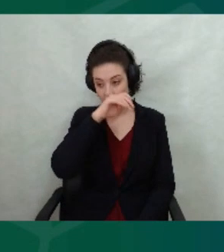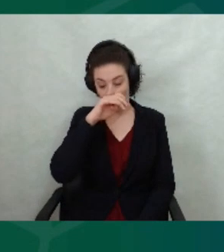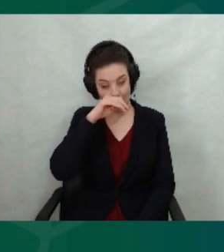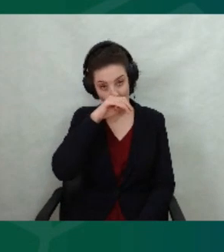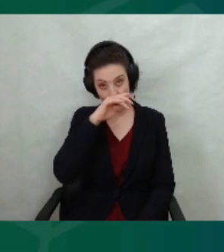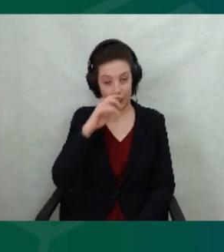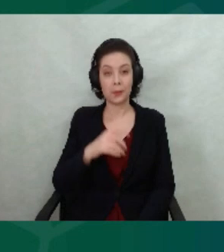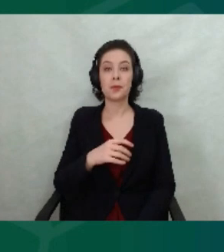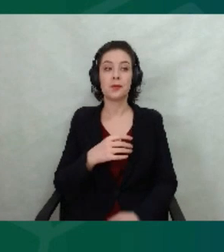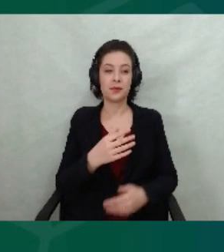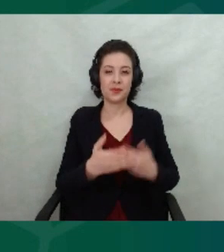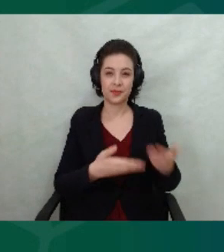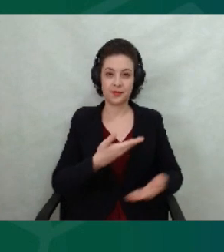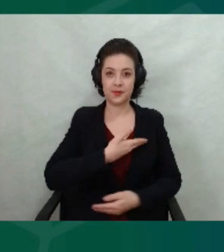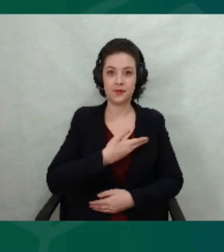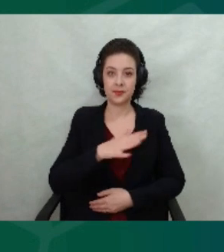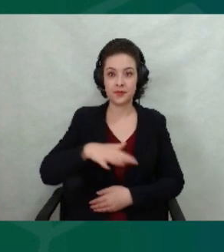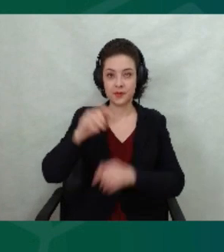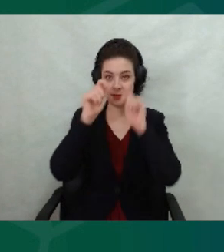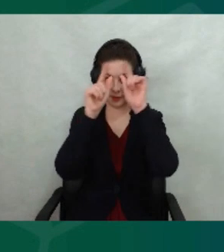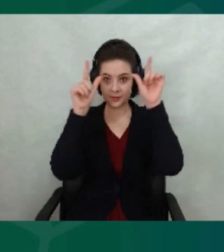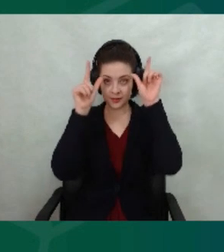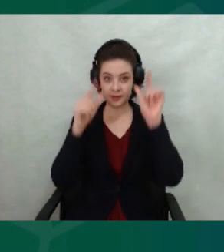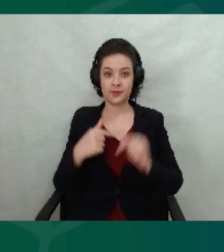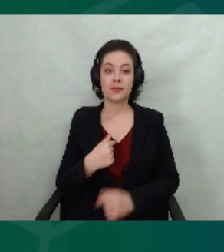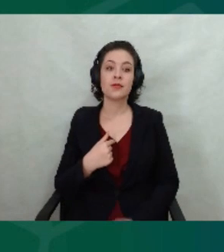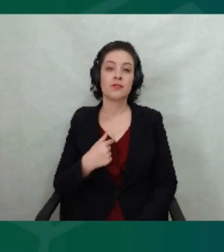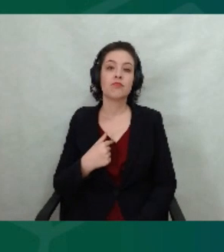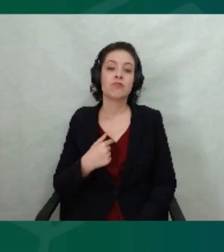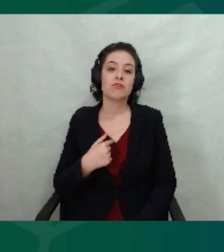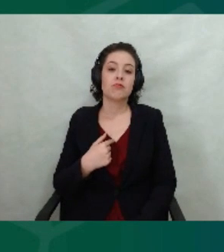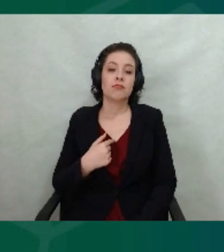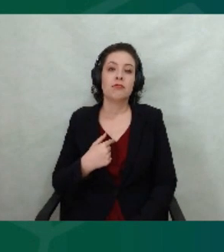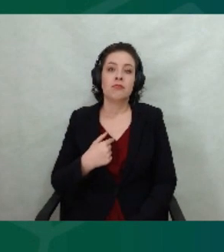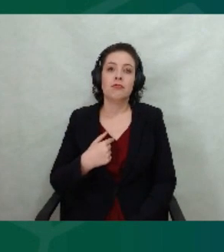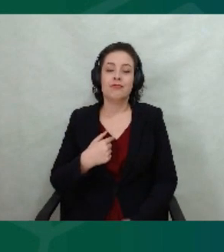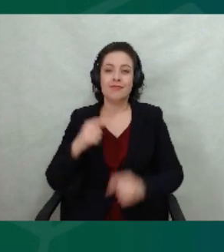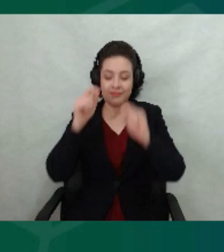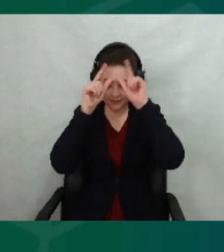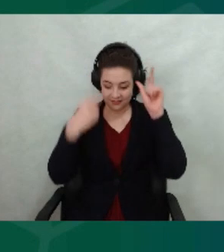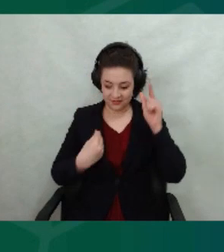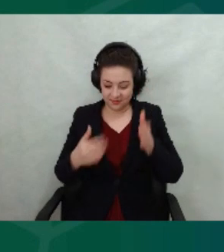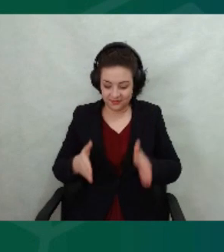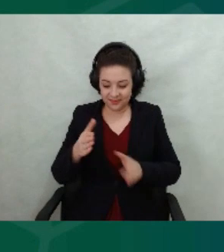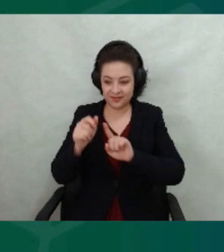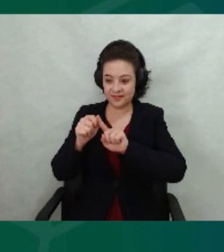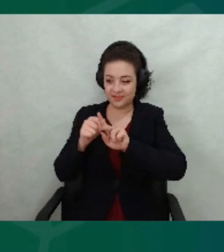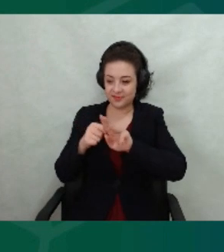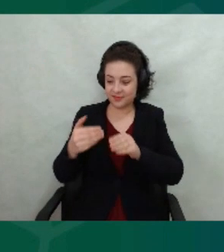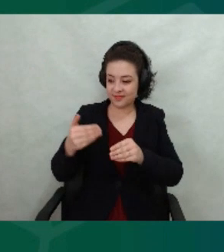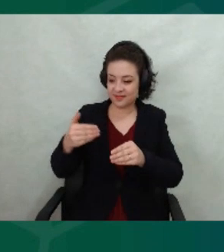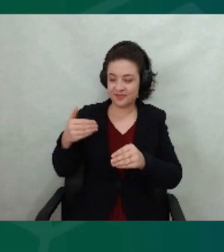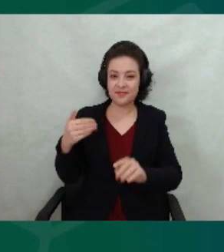minhas amigas da enfermagem, o quanto eu estou enfermeira esses últimos meses, porque nós